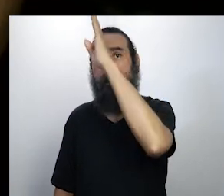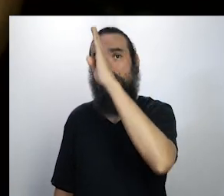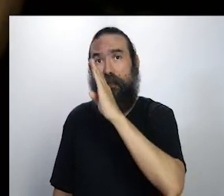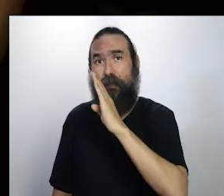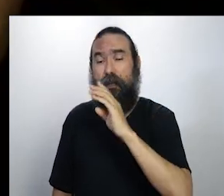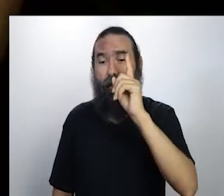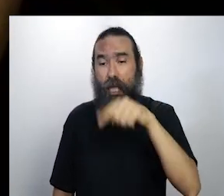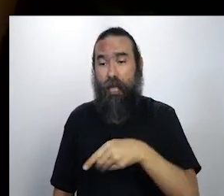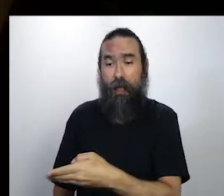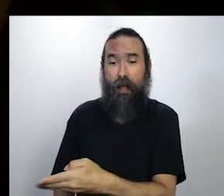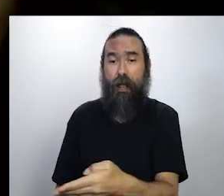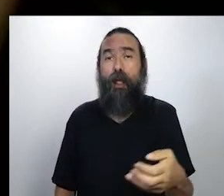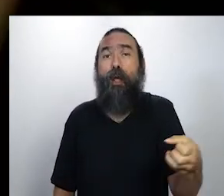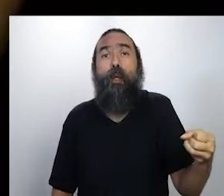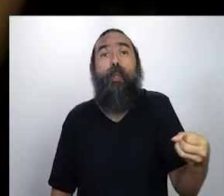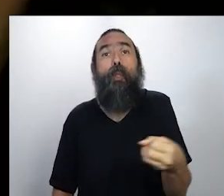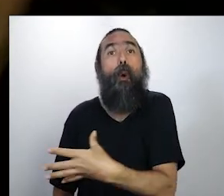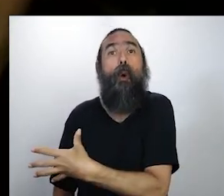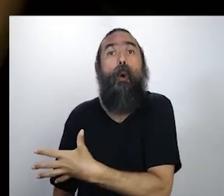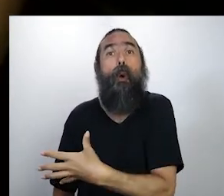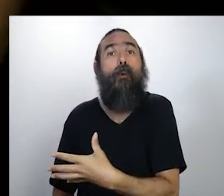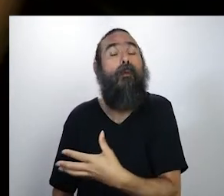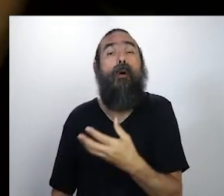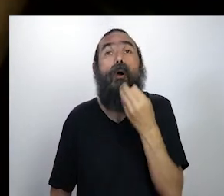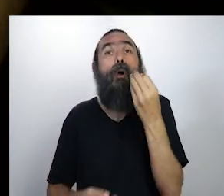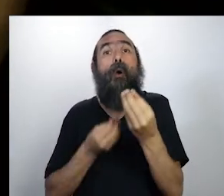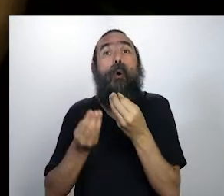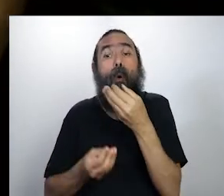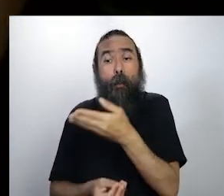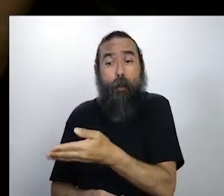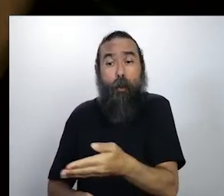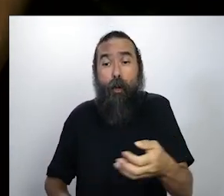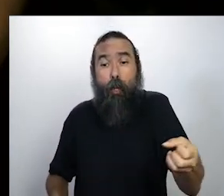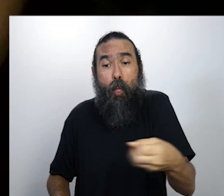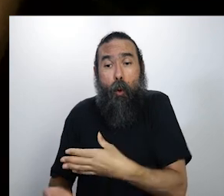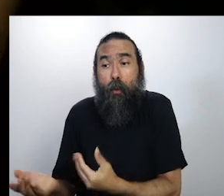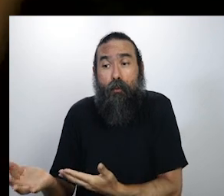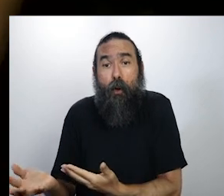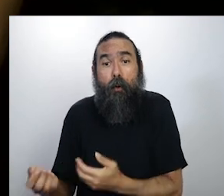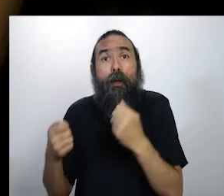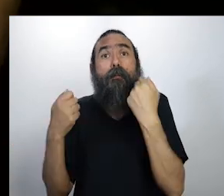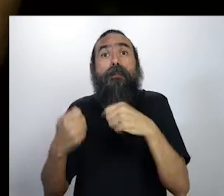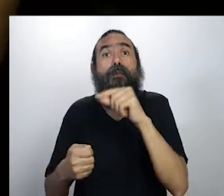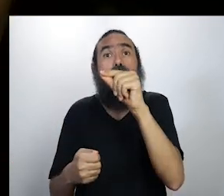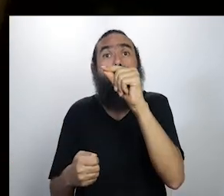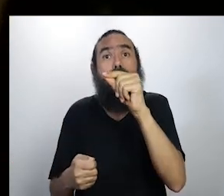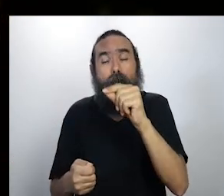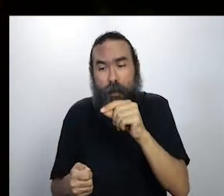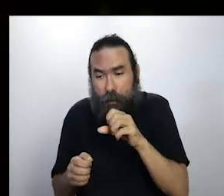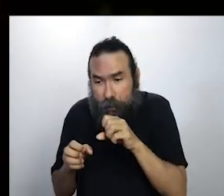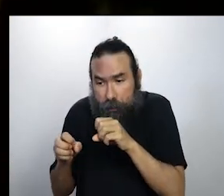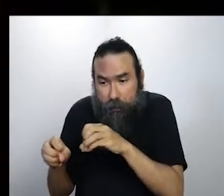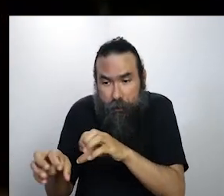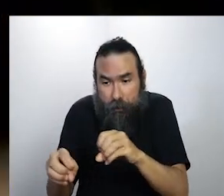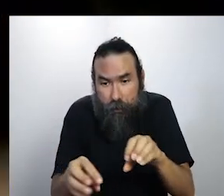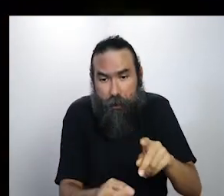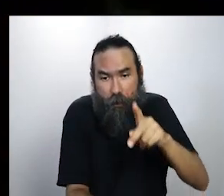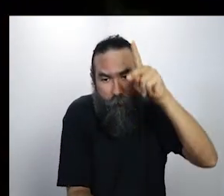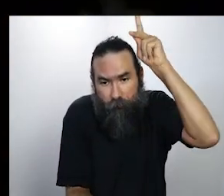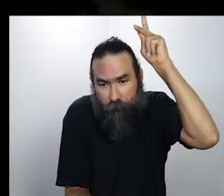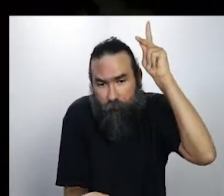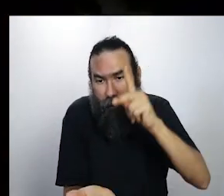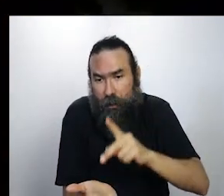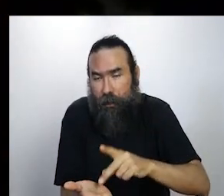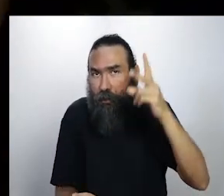país, né? É o novo. Então, de que forma vai surgir esse novo se a gente não levar a verdadeira história para dentro